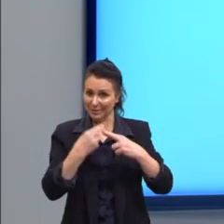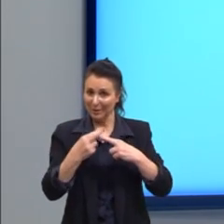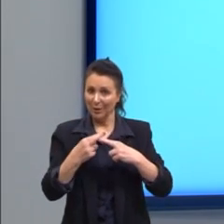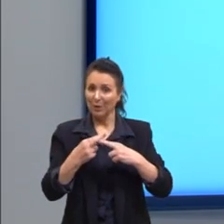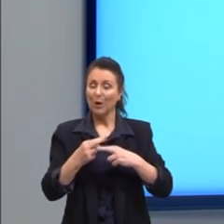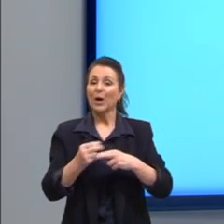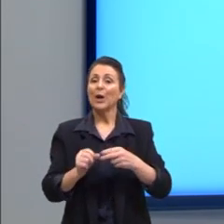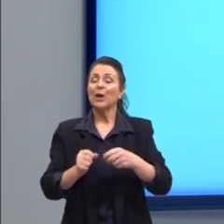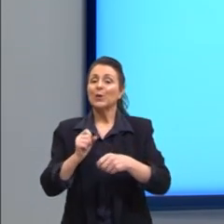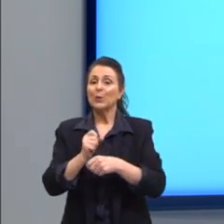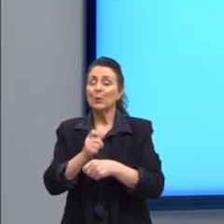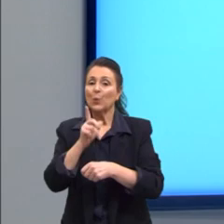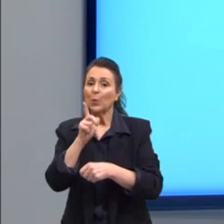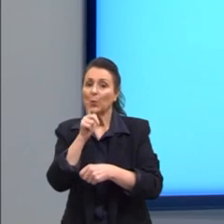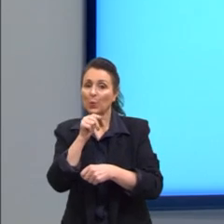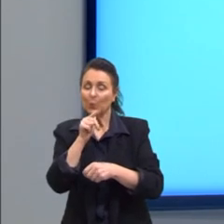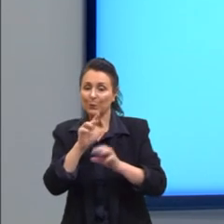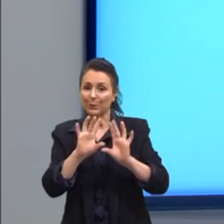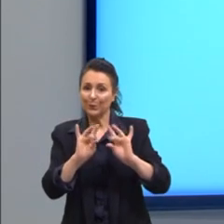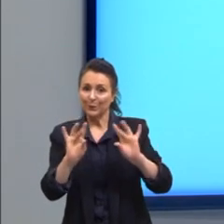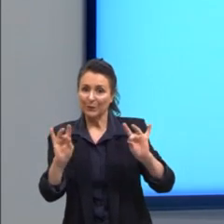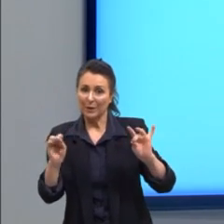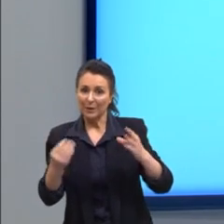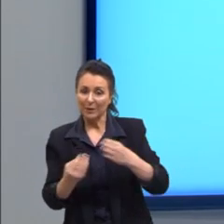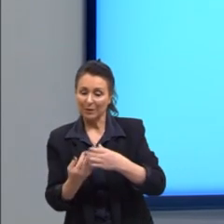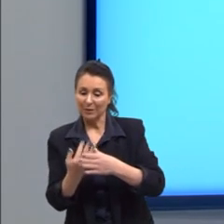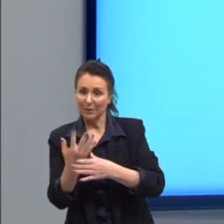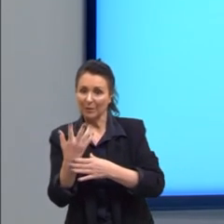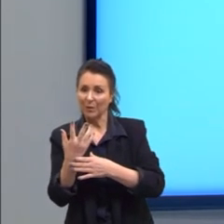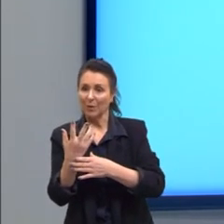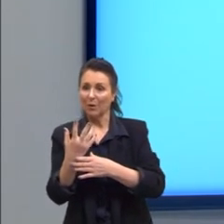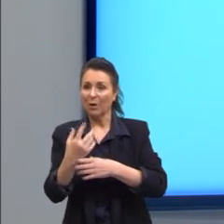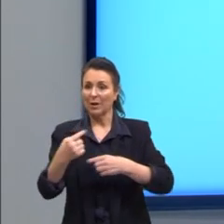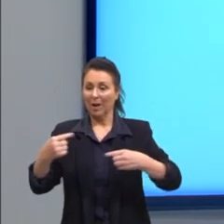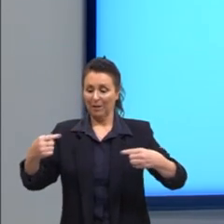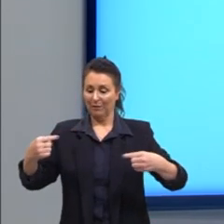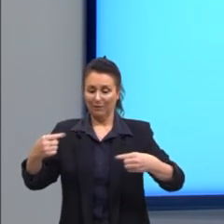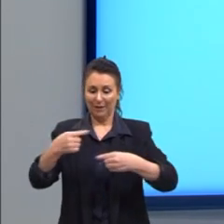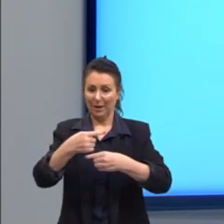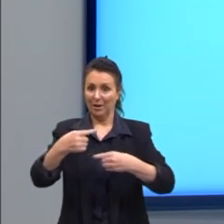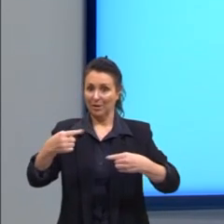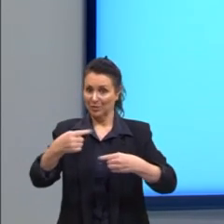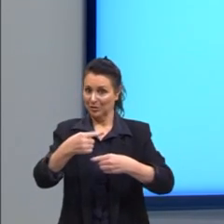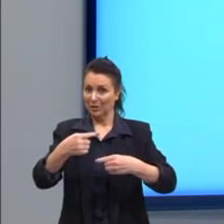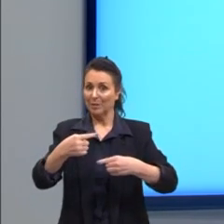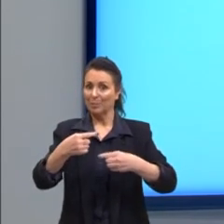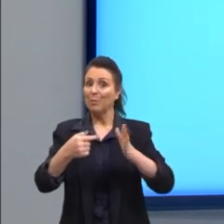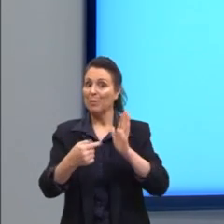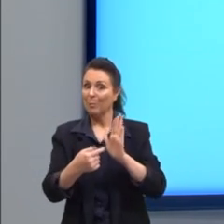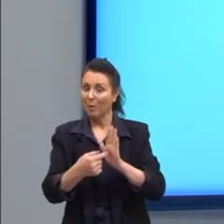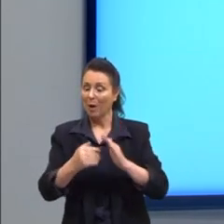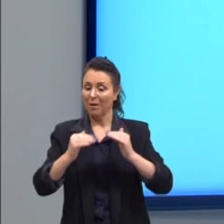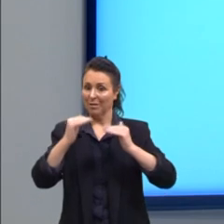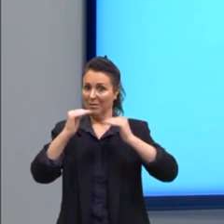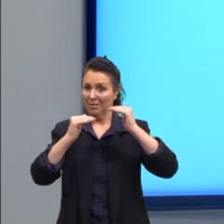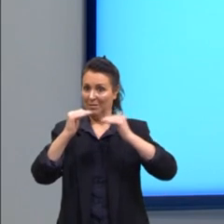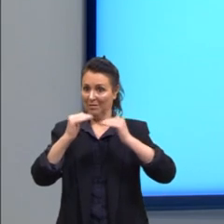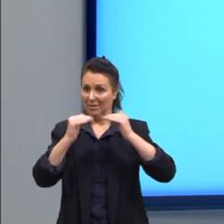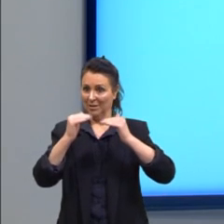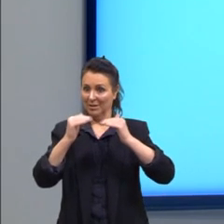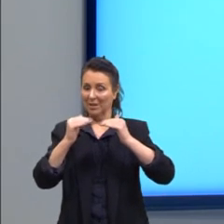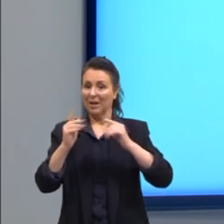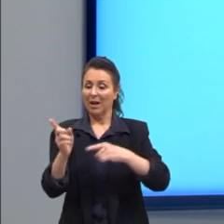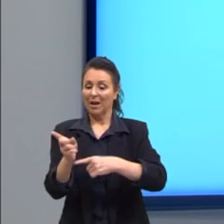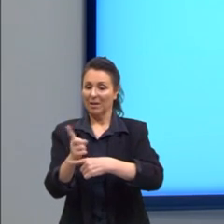por simbolizada pelas duas flechinhas de Equilíbrio e que está dizendo que está em equilíbrio onde a ver de que a velocidade